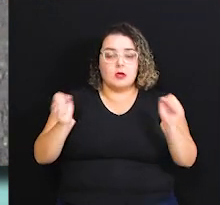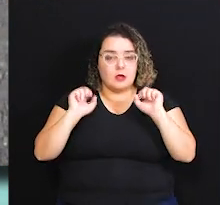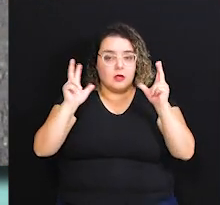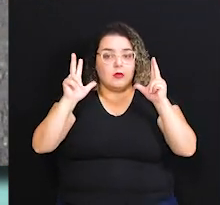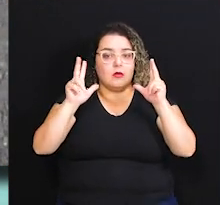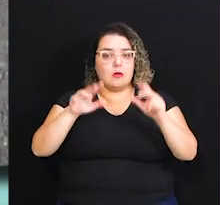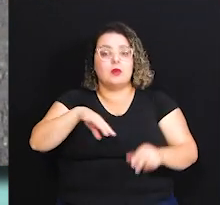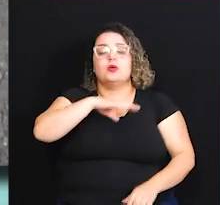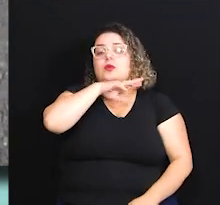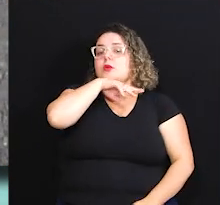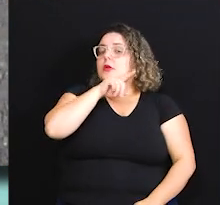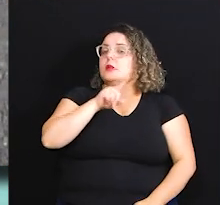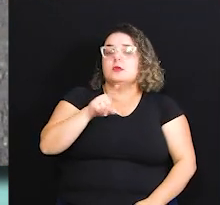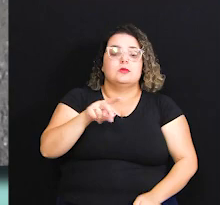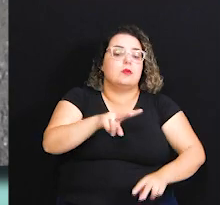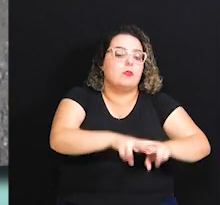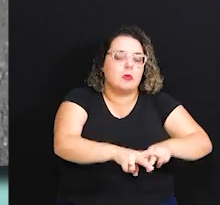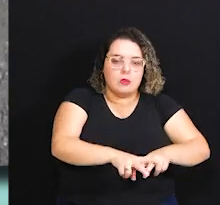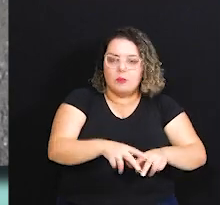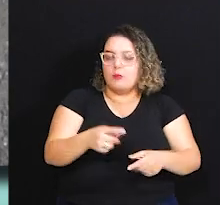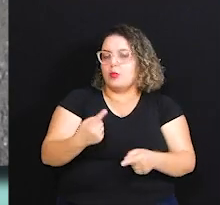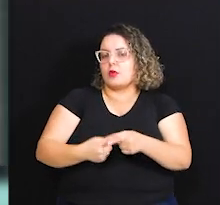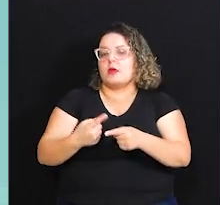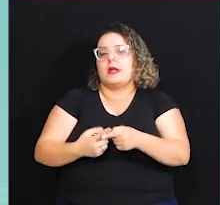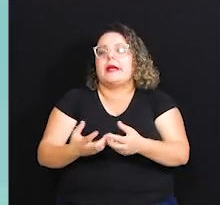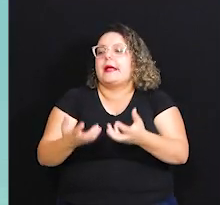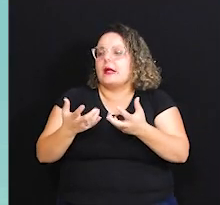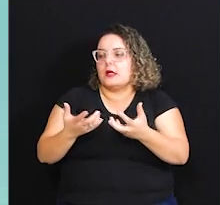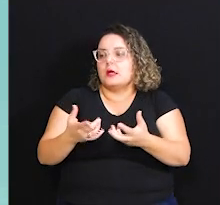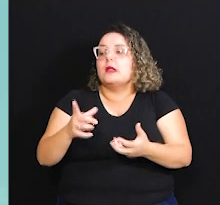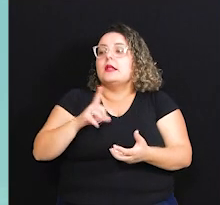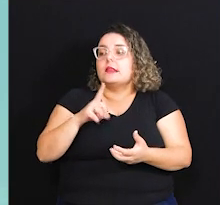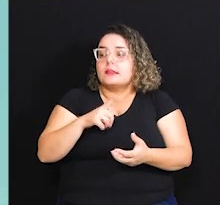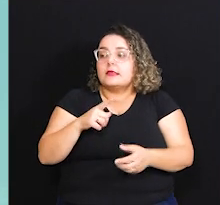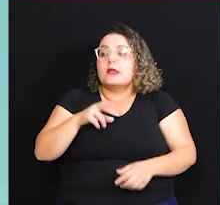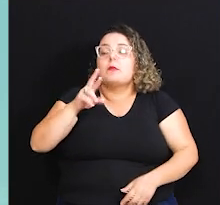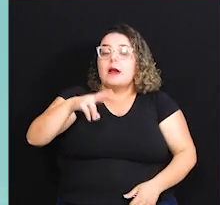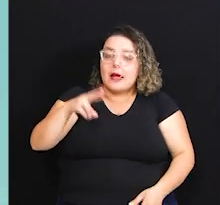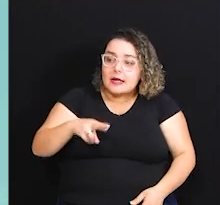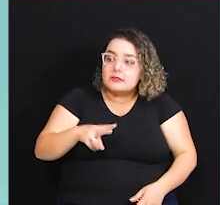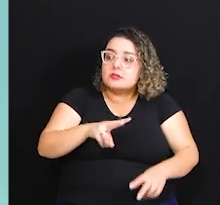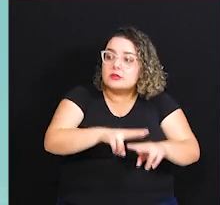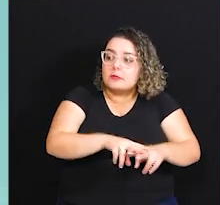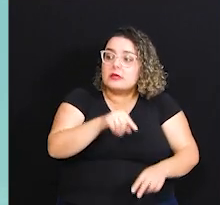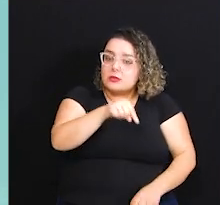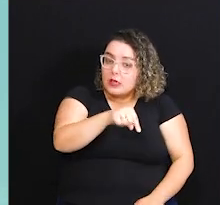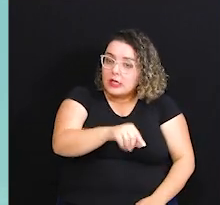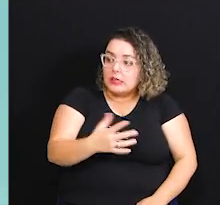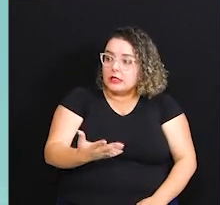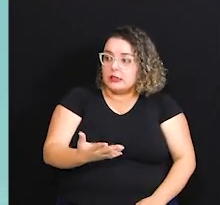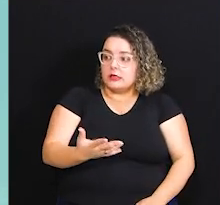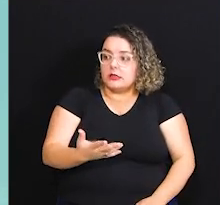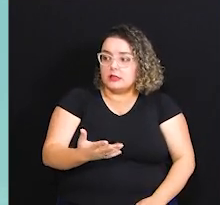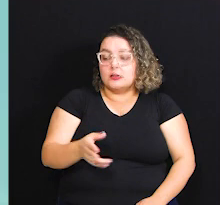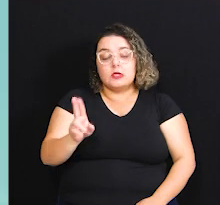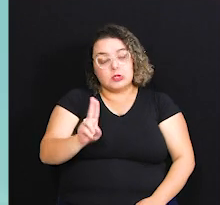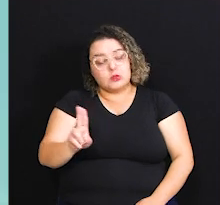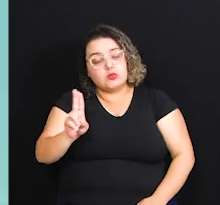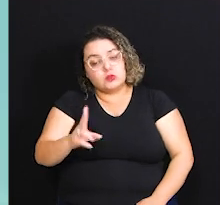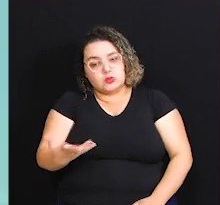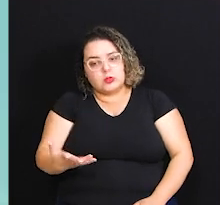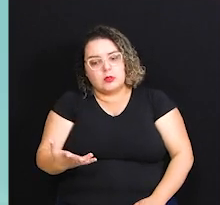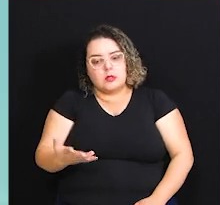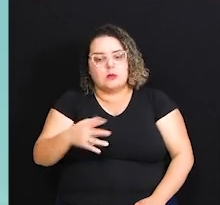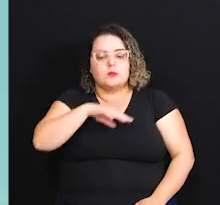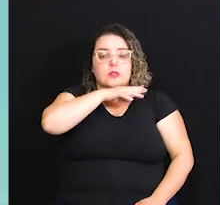animais realmente não estão enjaulados porque nós queremos, eles têm uma origem, têm uma razão deles estarem aqui e que nós utilizamos